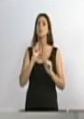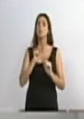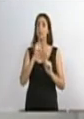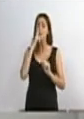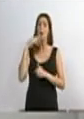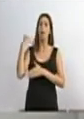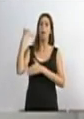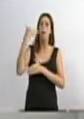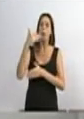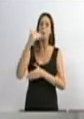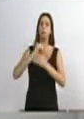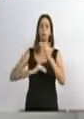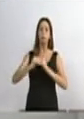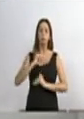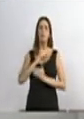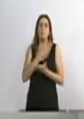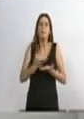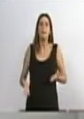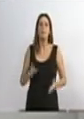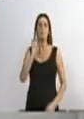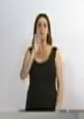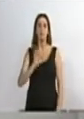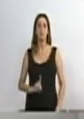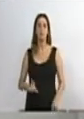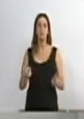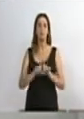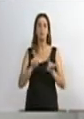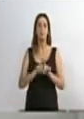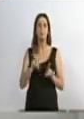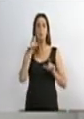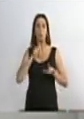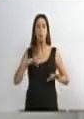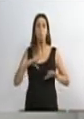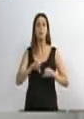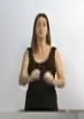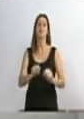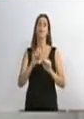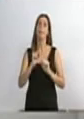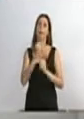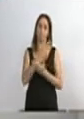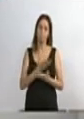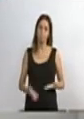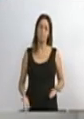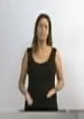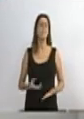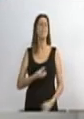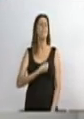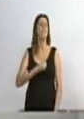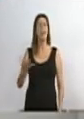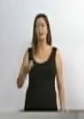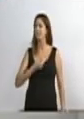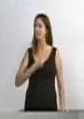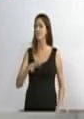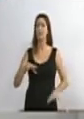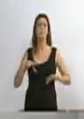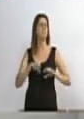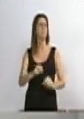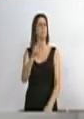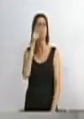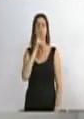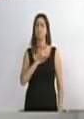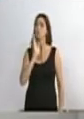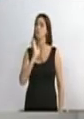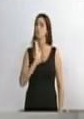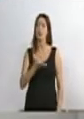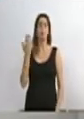em direitos, pode retroceder em conquistas, e muitas conquistas estão colocadas,